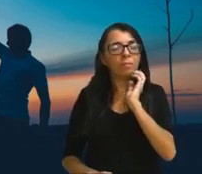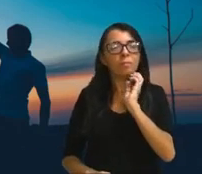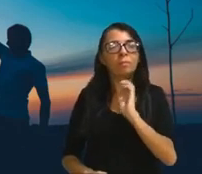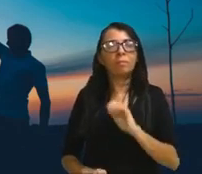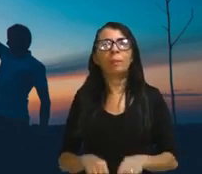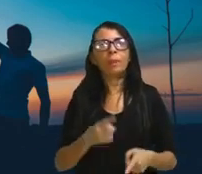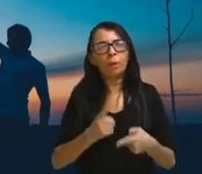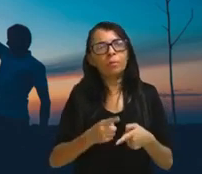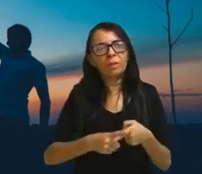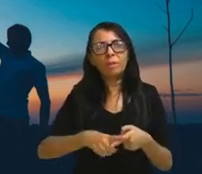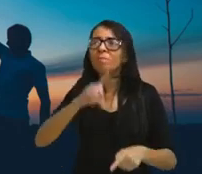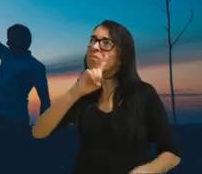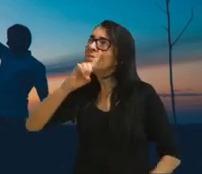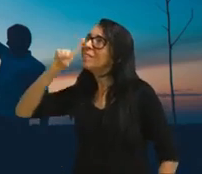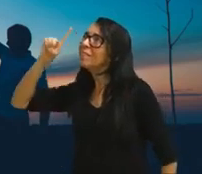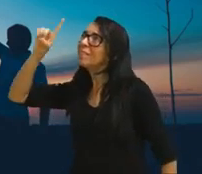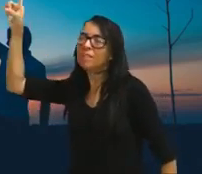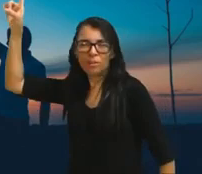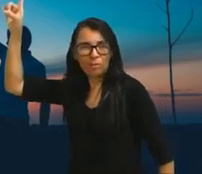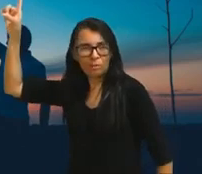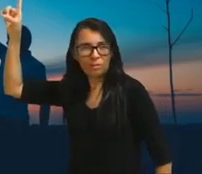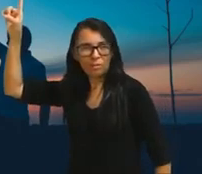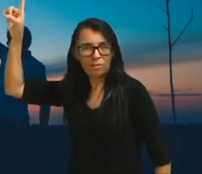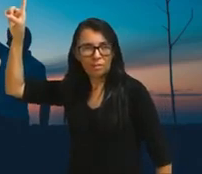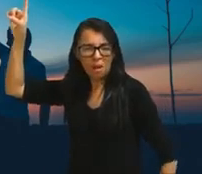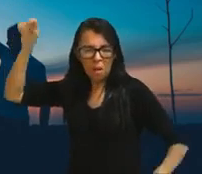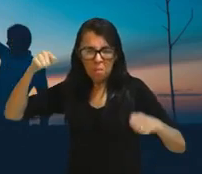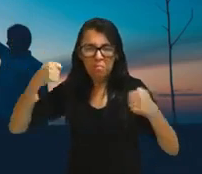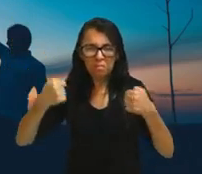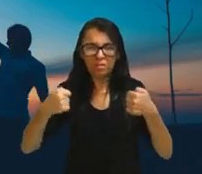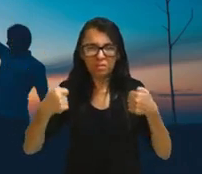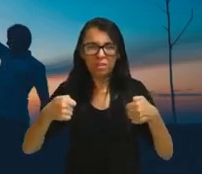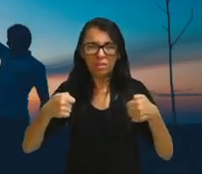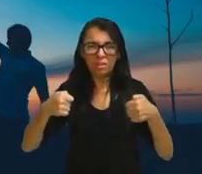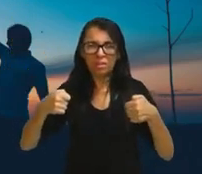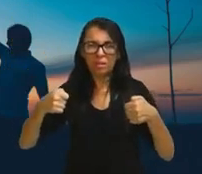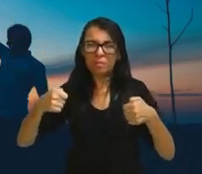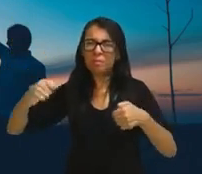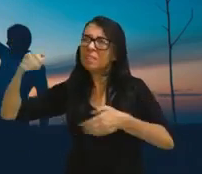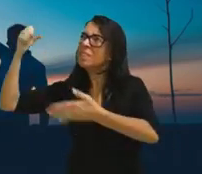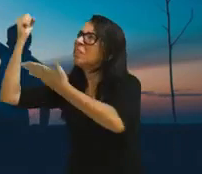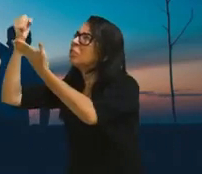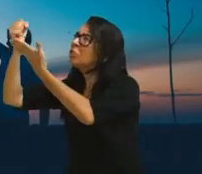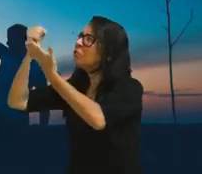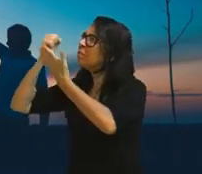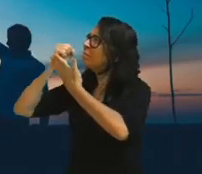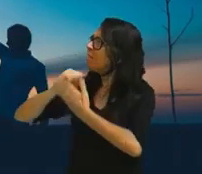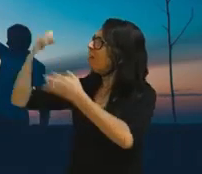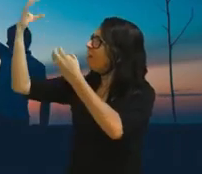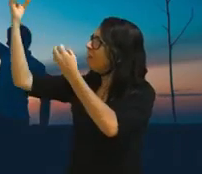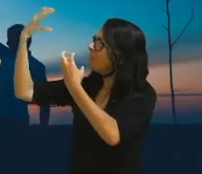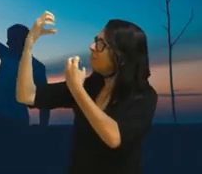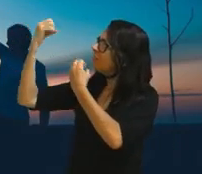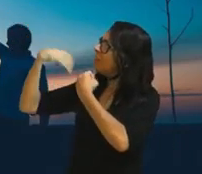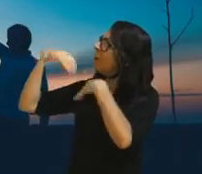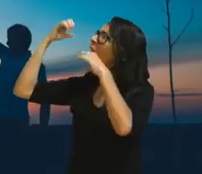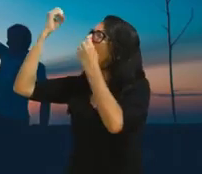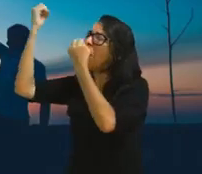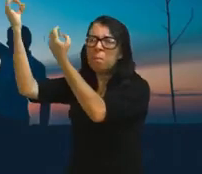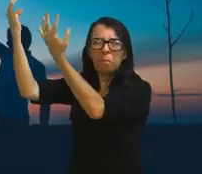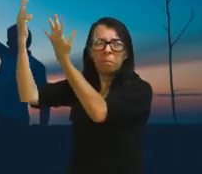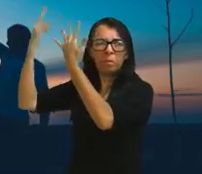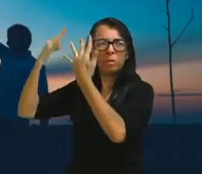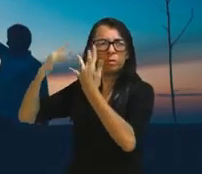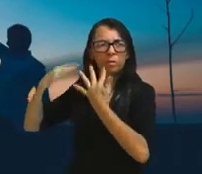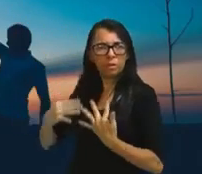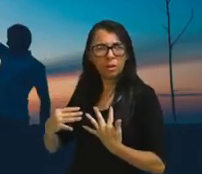construtor do nosso lar. Nós podemos olhar para dentro de algumas instruções que a Bíblia nos